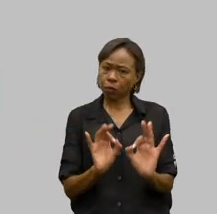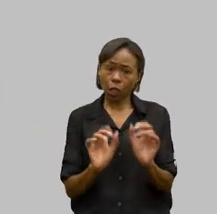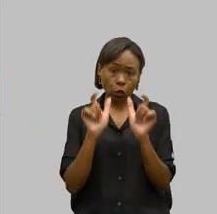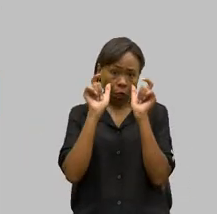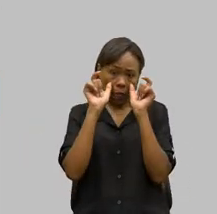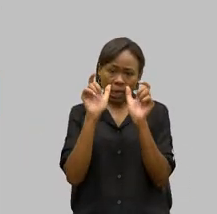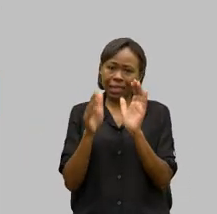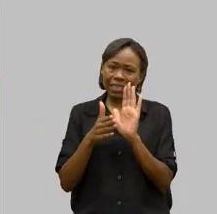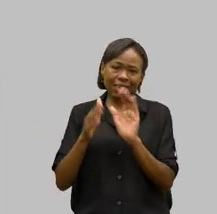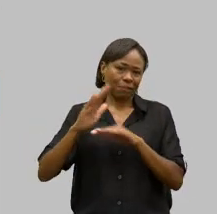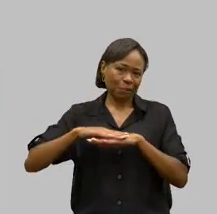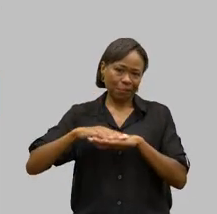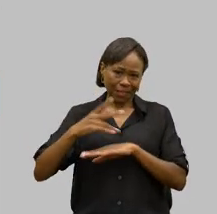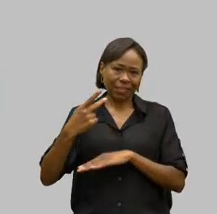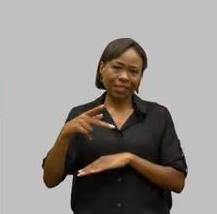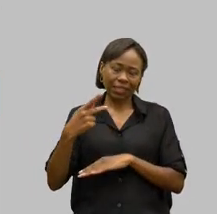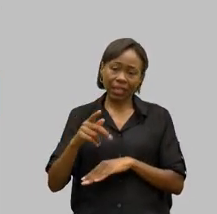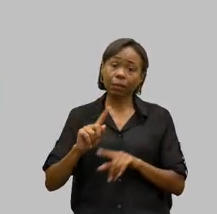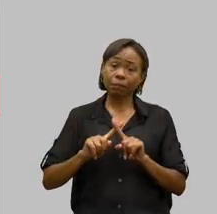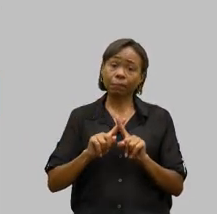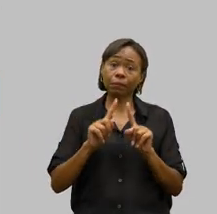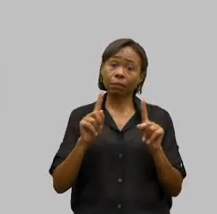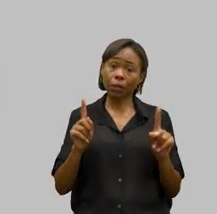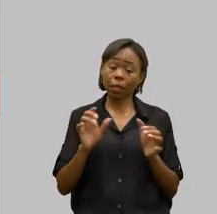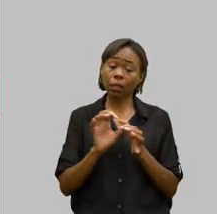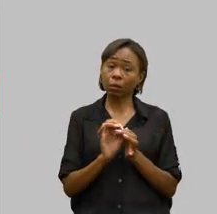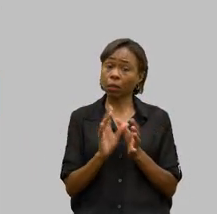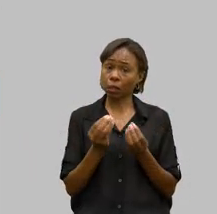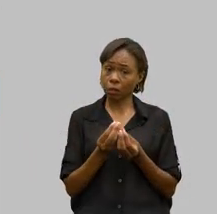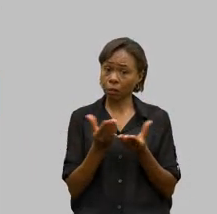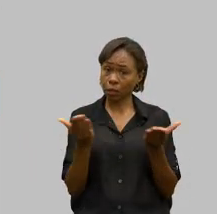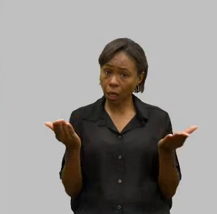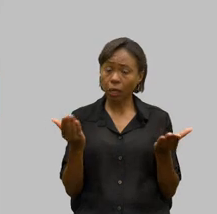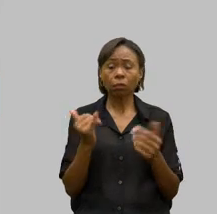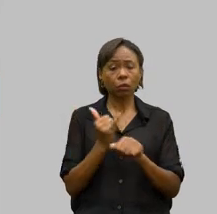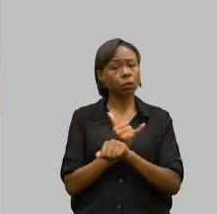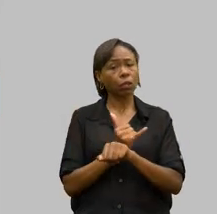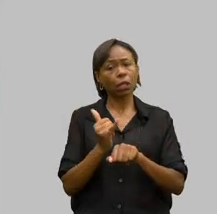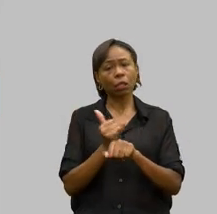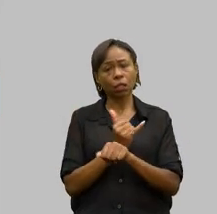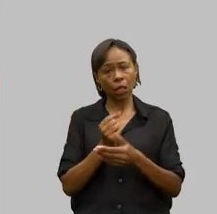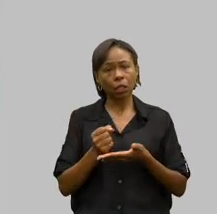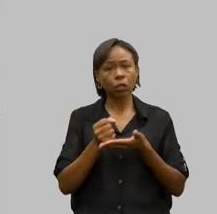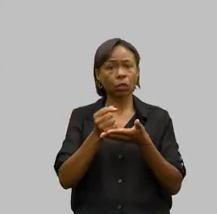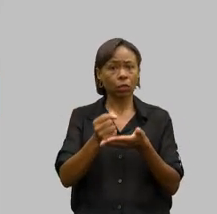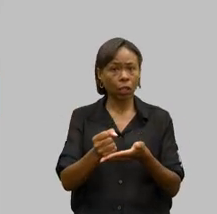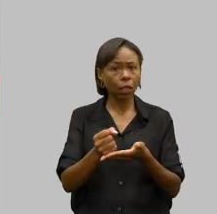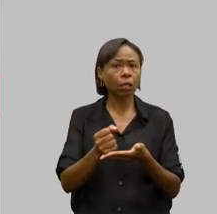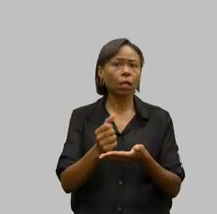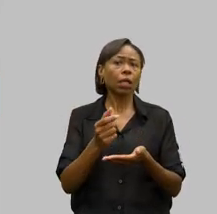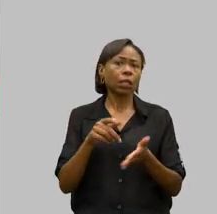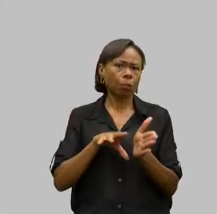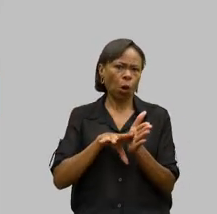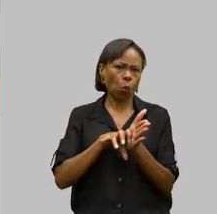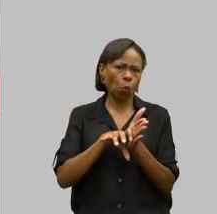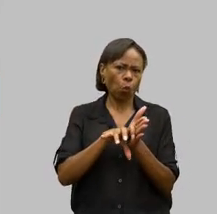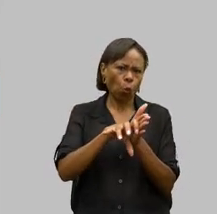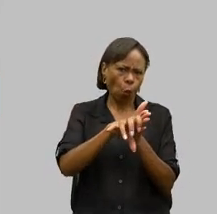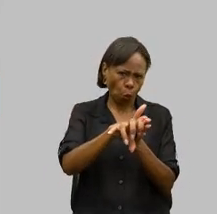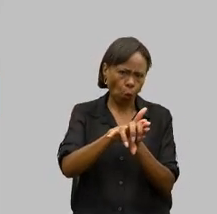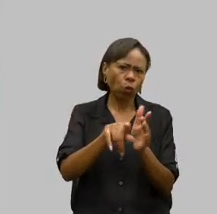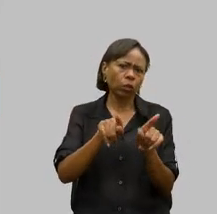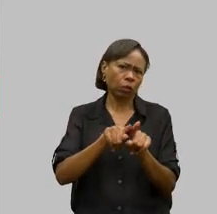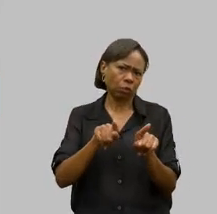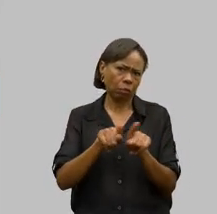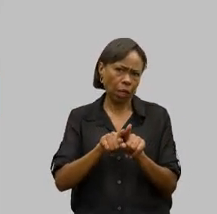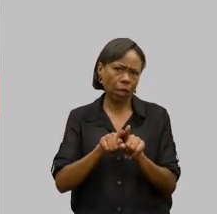de acordo com a realidade local. Mas nós estamos disponibilizando para ser utilizado com a ferramenta. Além disso, o Google Sala de Aula, que todos já têm um pouquinho de expertise, e,